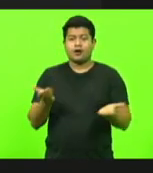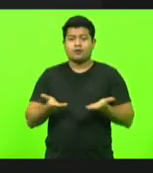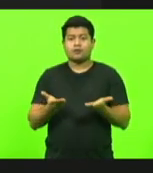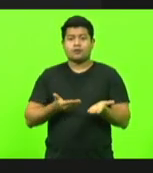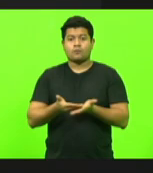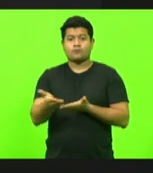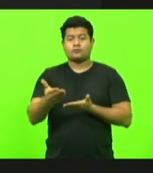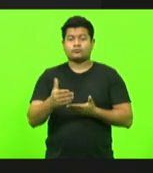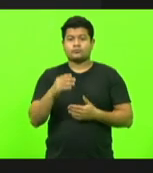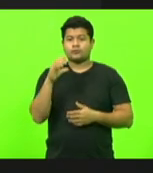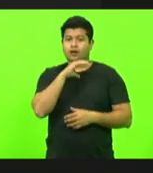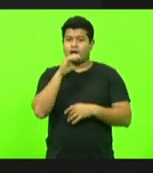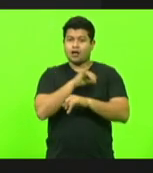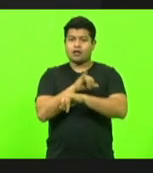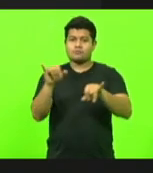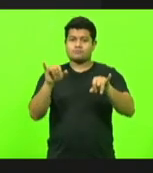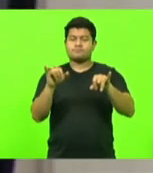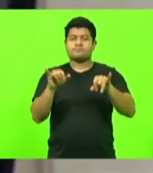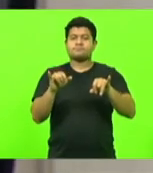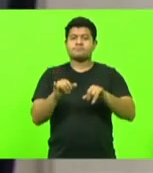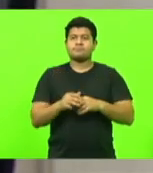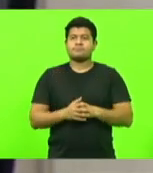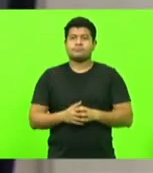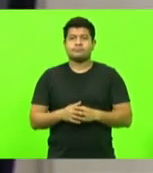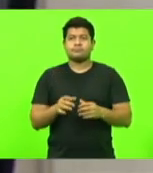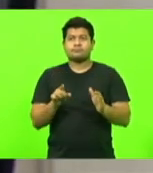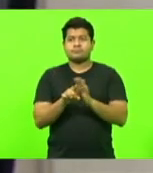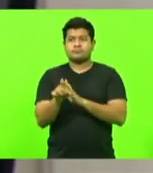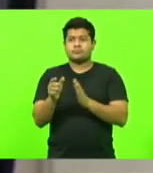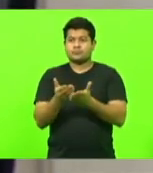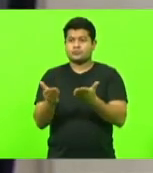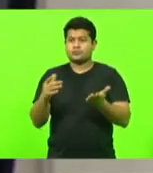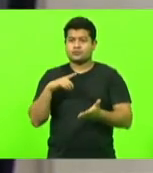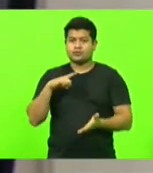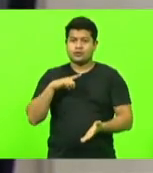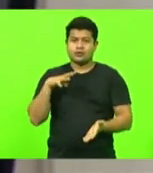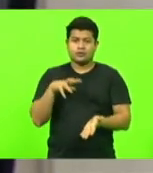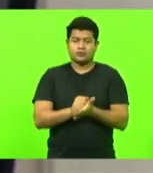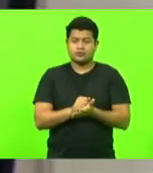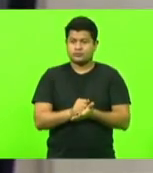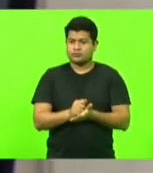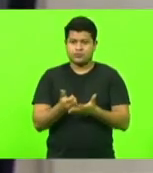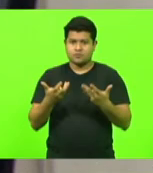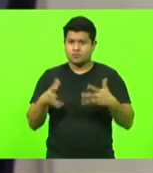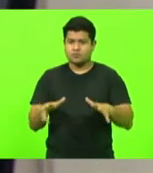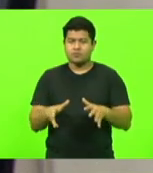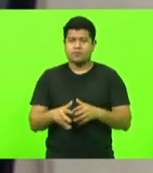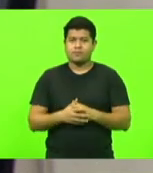então, em breves comunicações. Eu percebo e vejo aqui que nós não temos deputados inscritos.